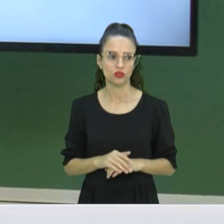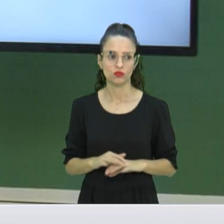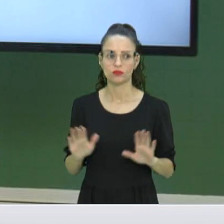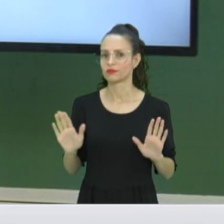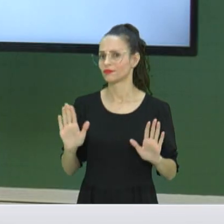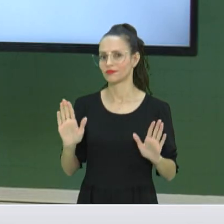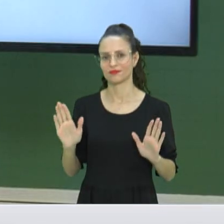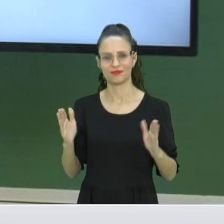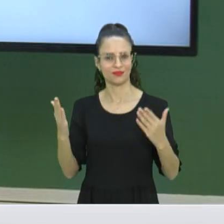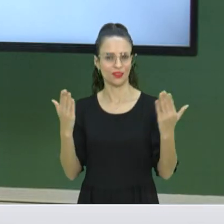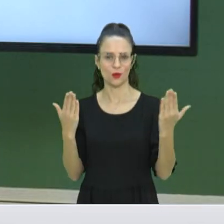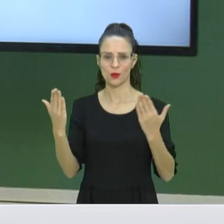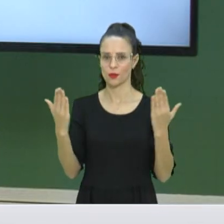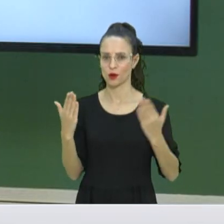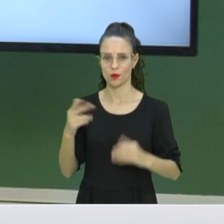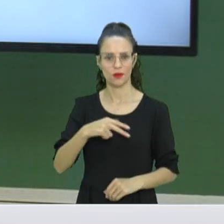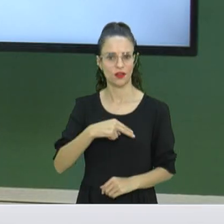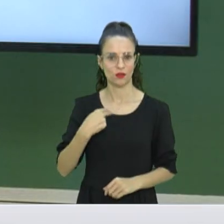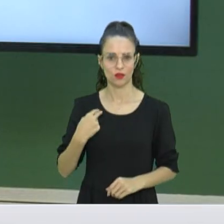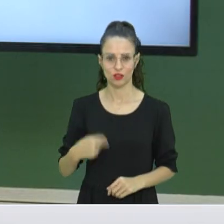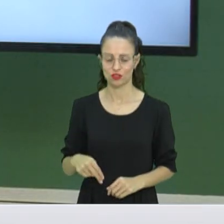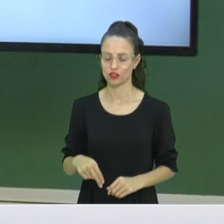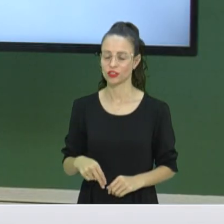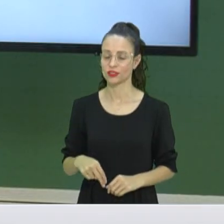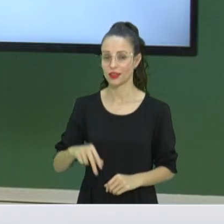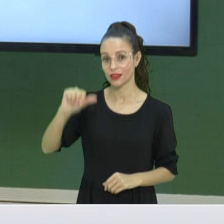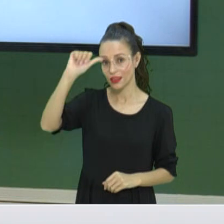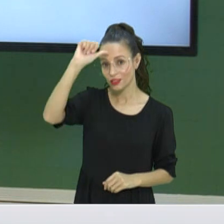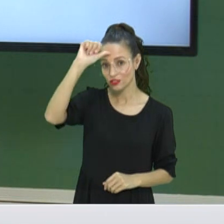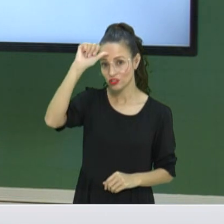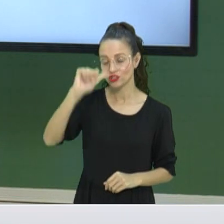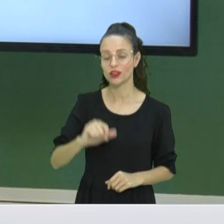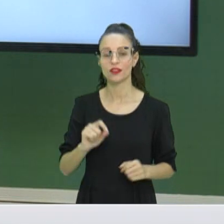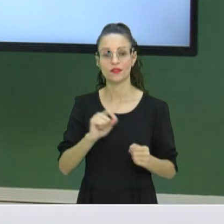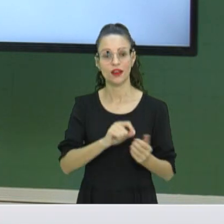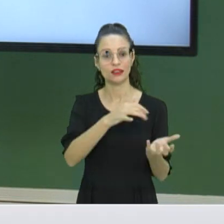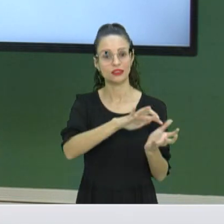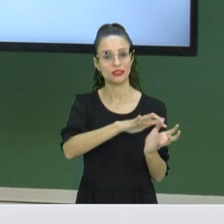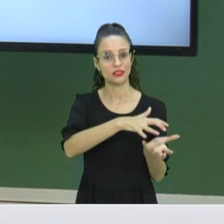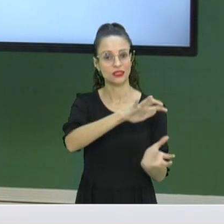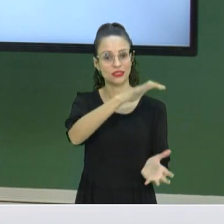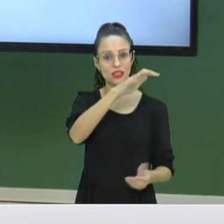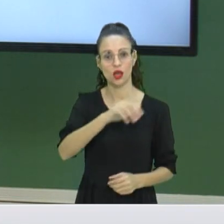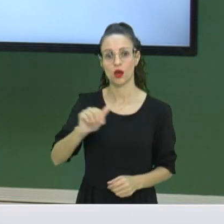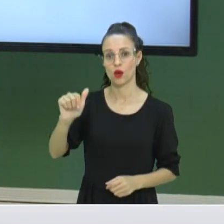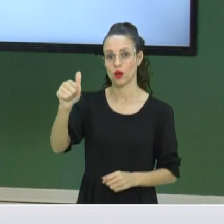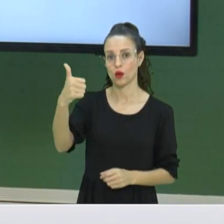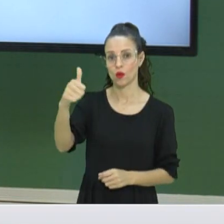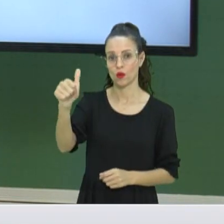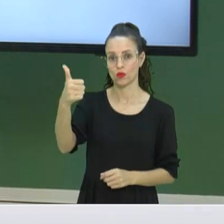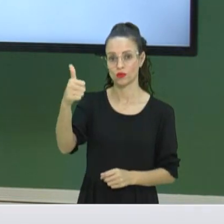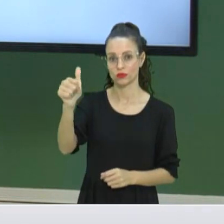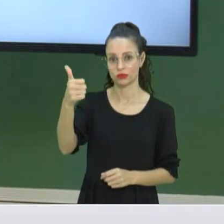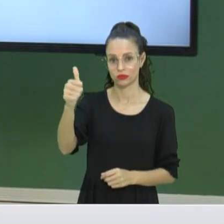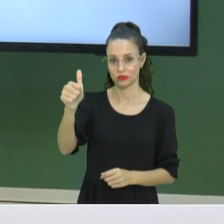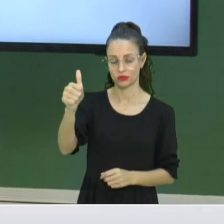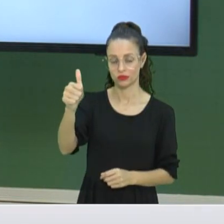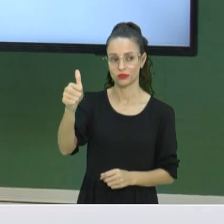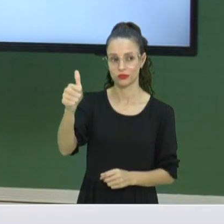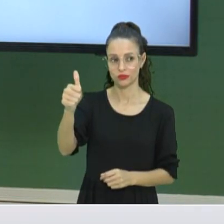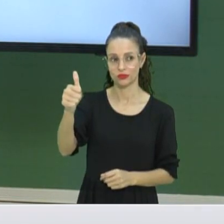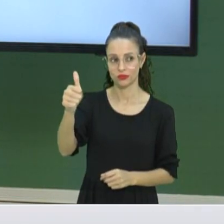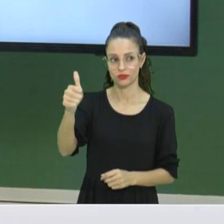se compara com a população da China e da Índia, e produzimos 11,